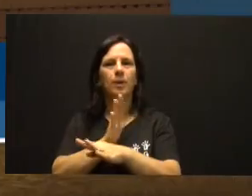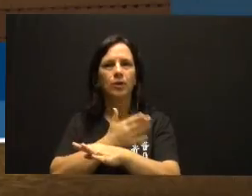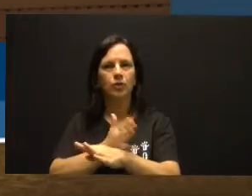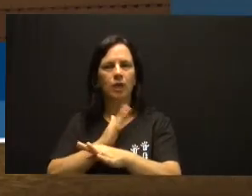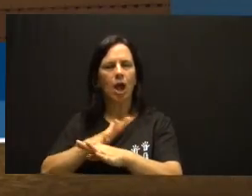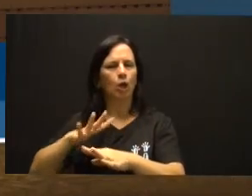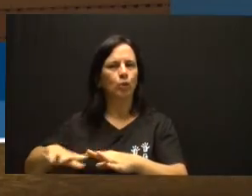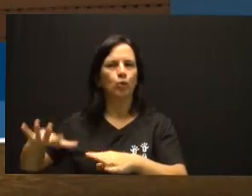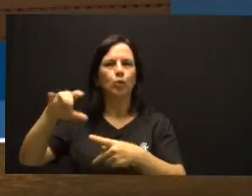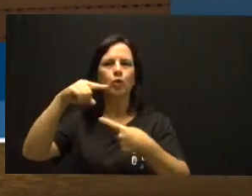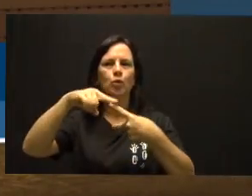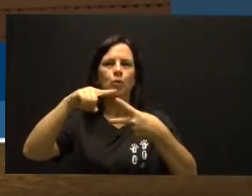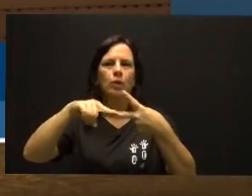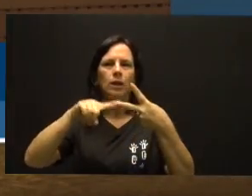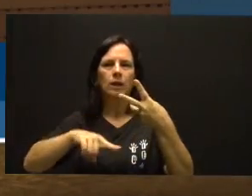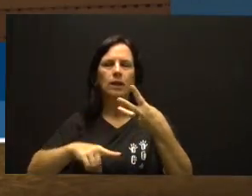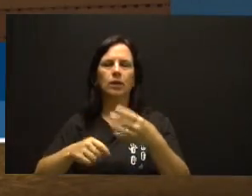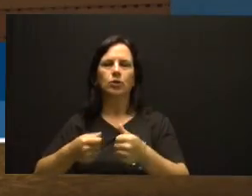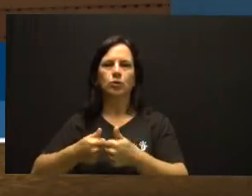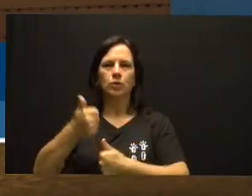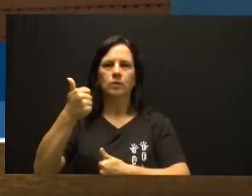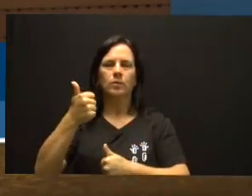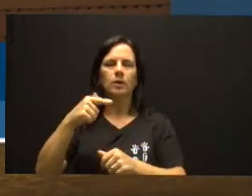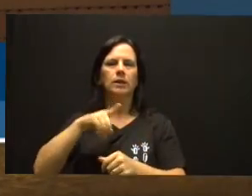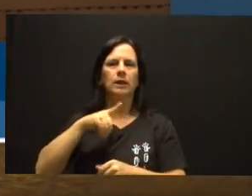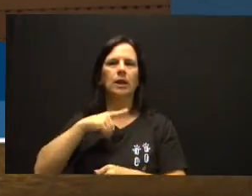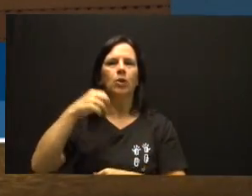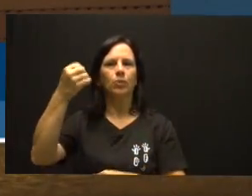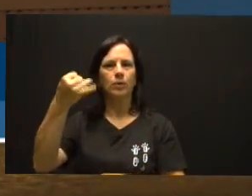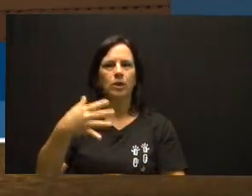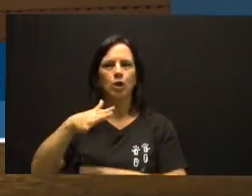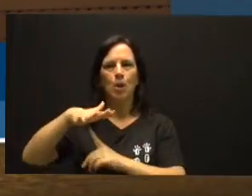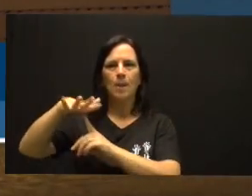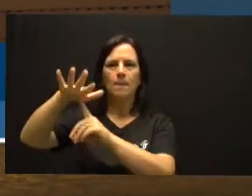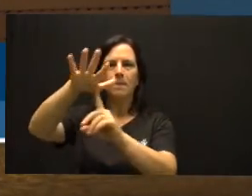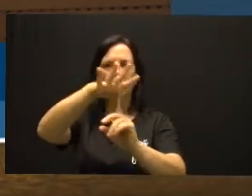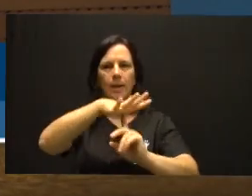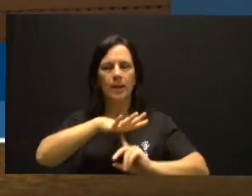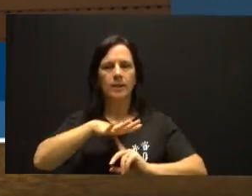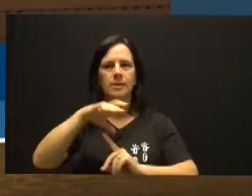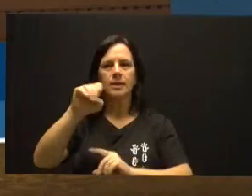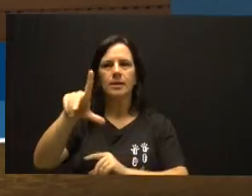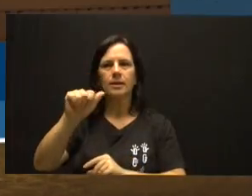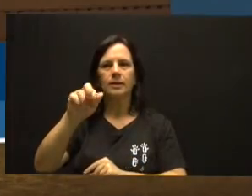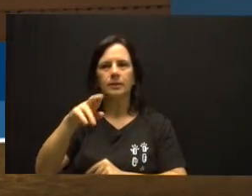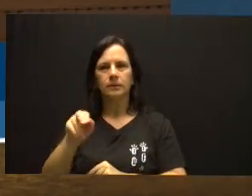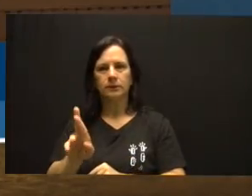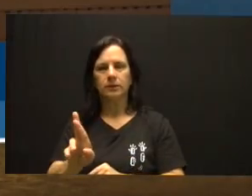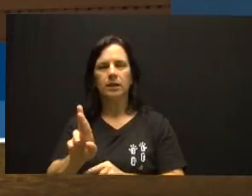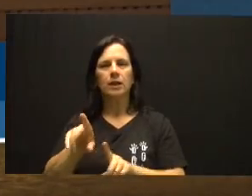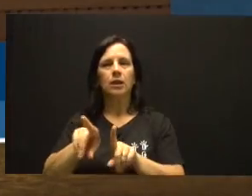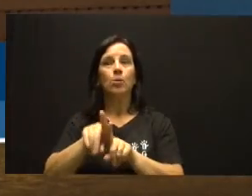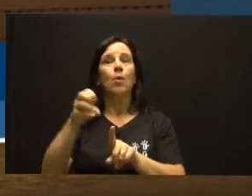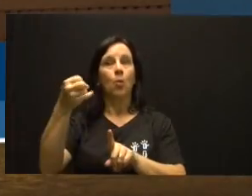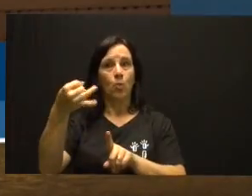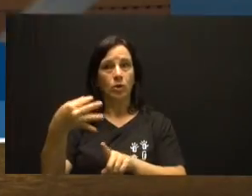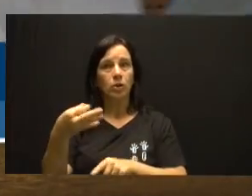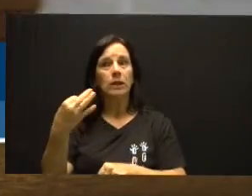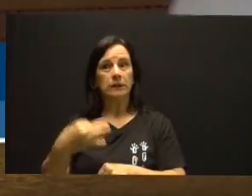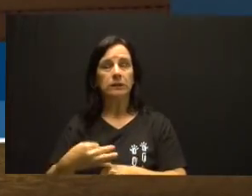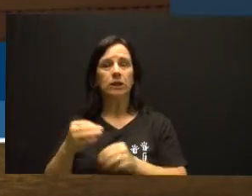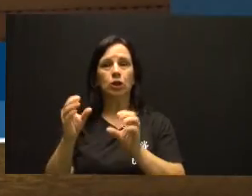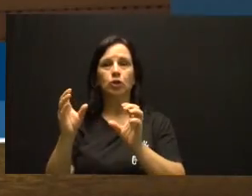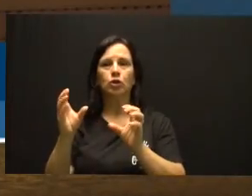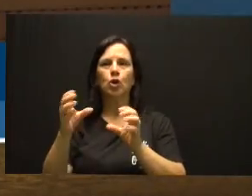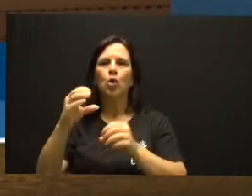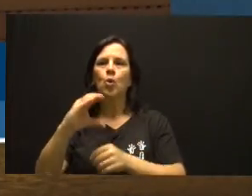todas as modalidades esportivas. Possui grande quantidade de praças e áreas de lazer e uma quantidade razoável de clubes. A